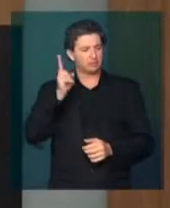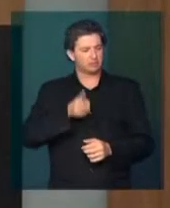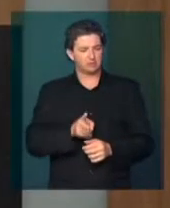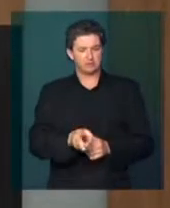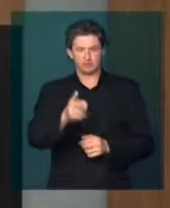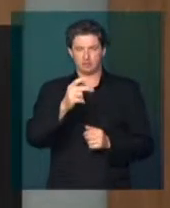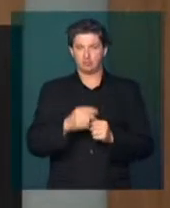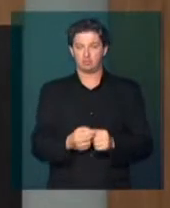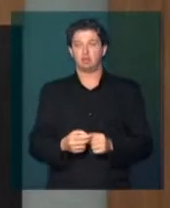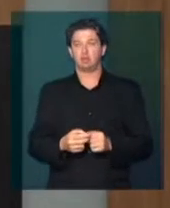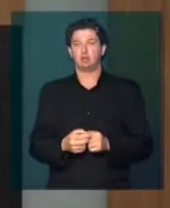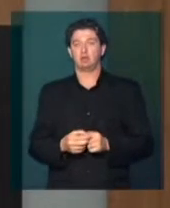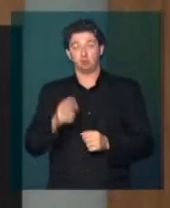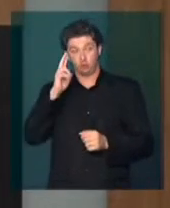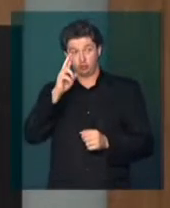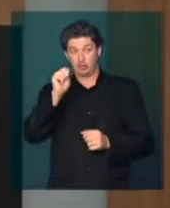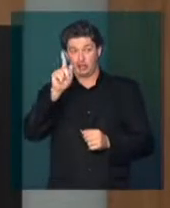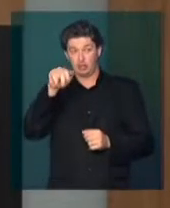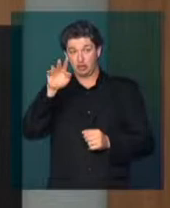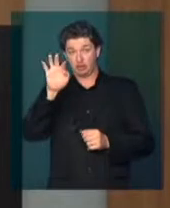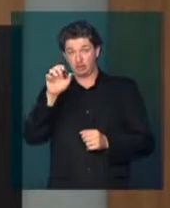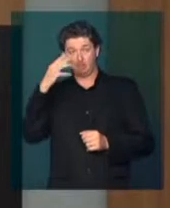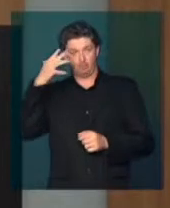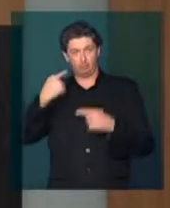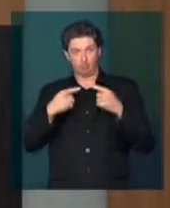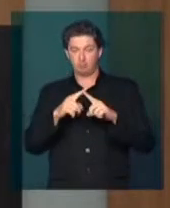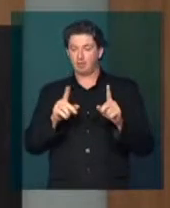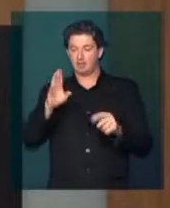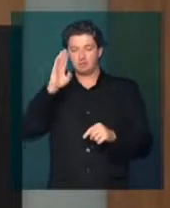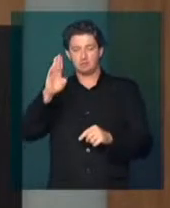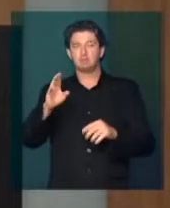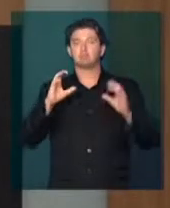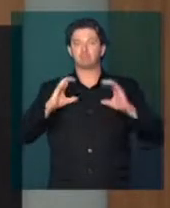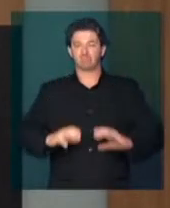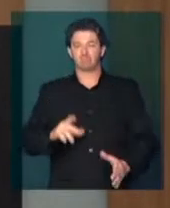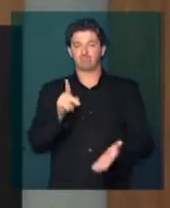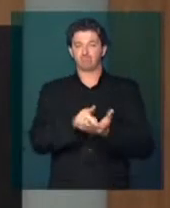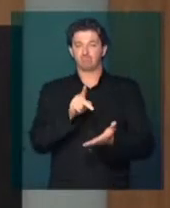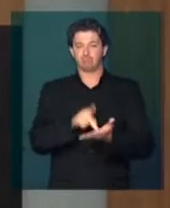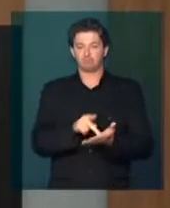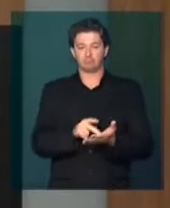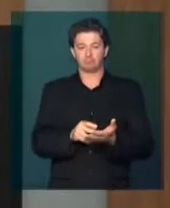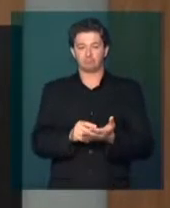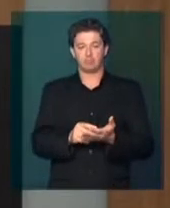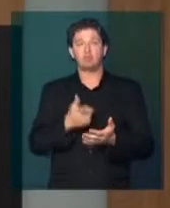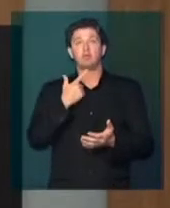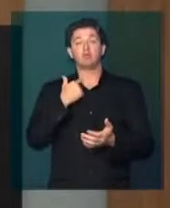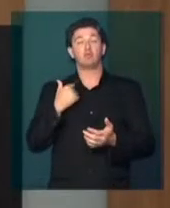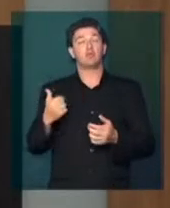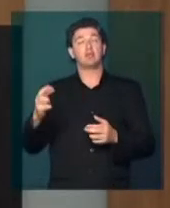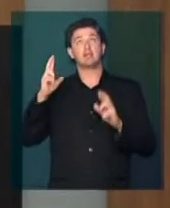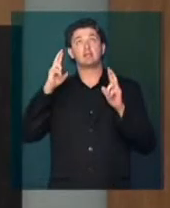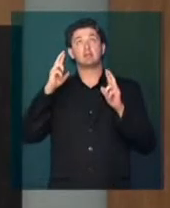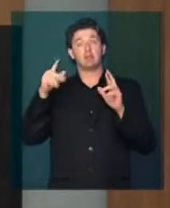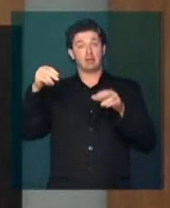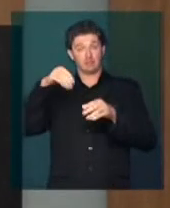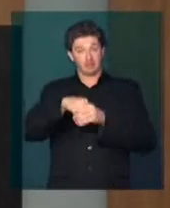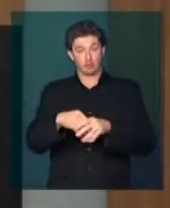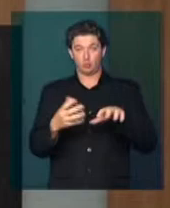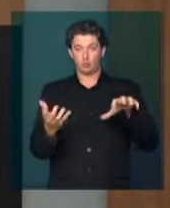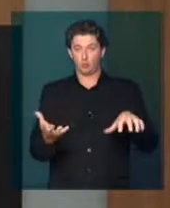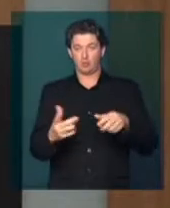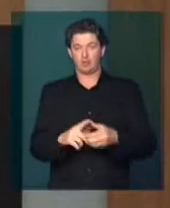como agente político, mas, acima de tudo, como cidadão, lampejo de esperanças que vem do Congresso